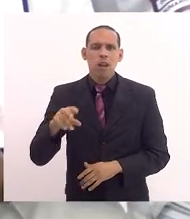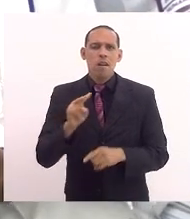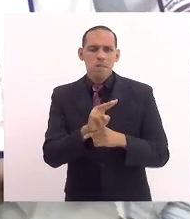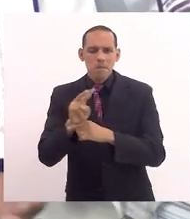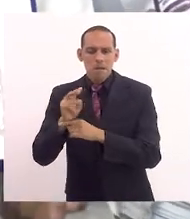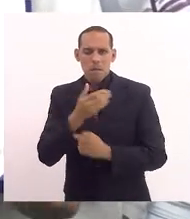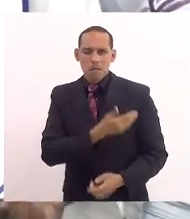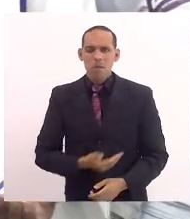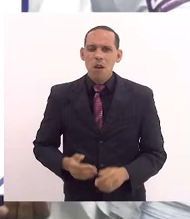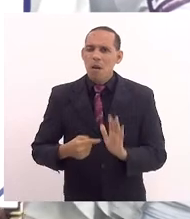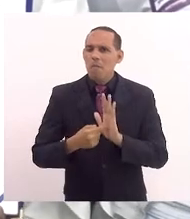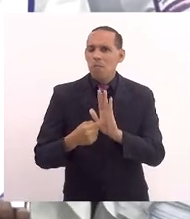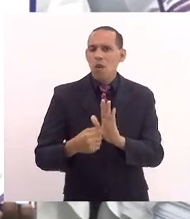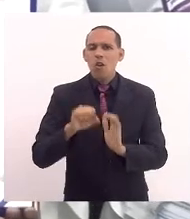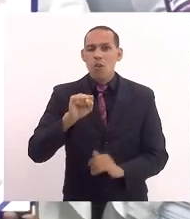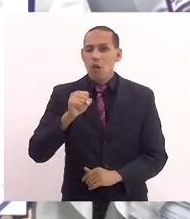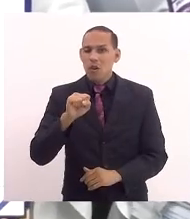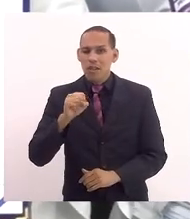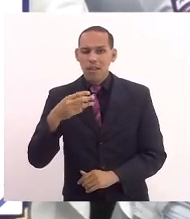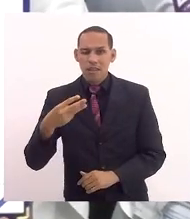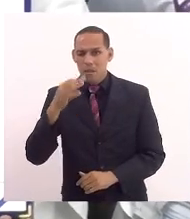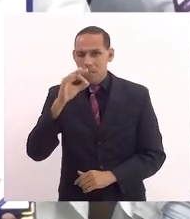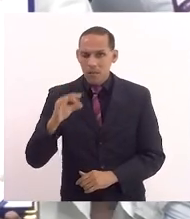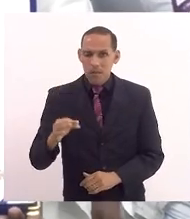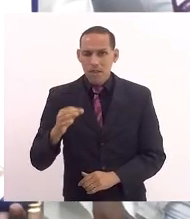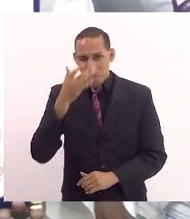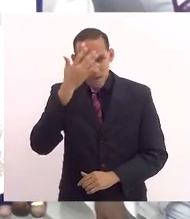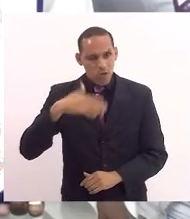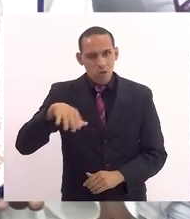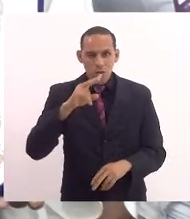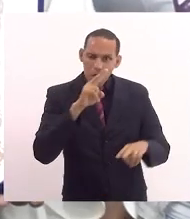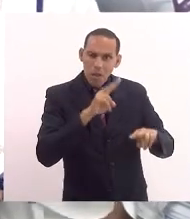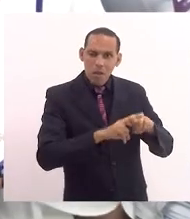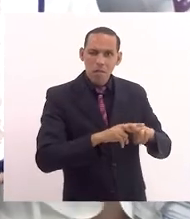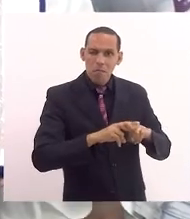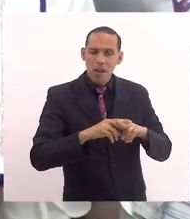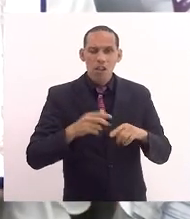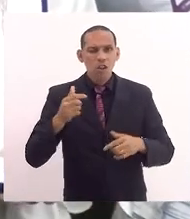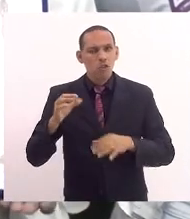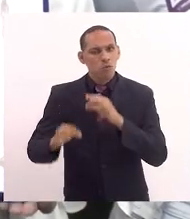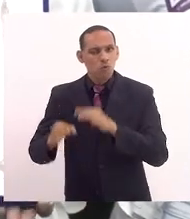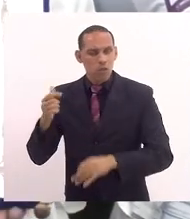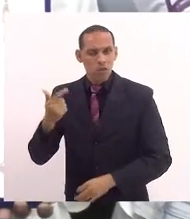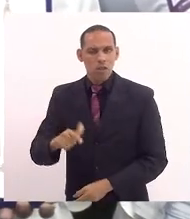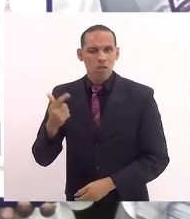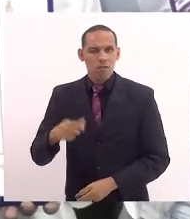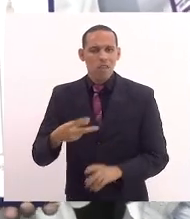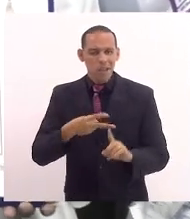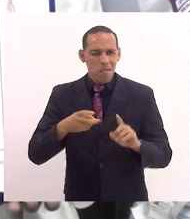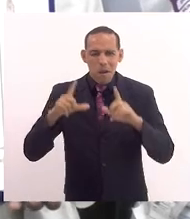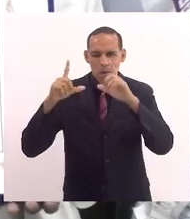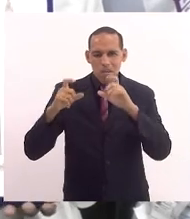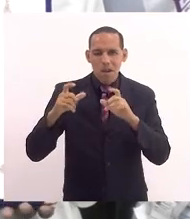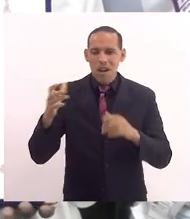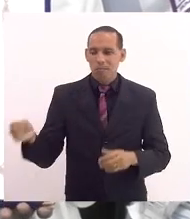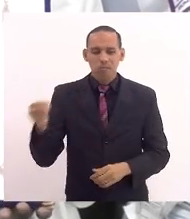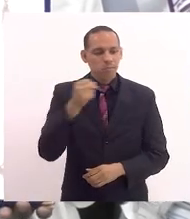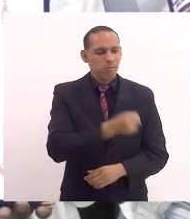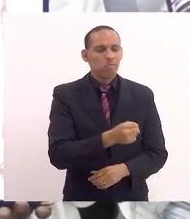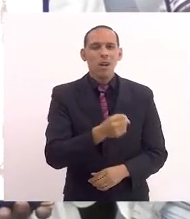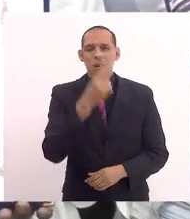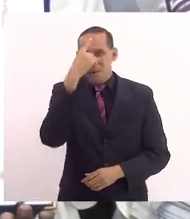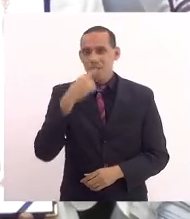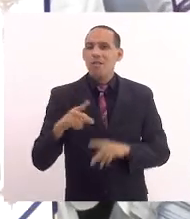e todo o país, mostra que 83% dos presos, justamente por reconhecimento fotográfico no Brasil, têm o mesmo